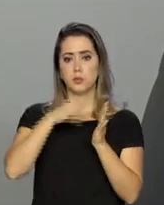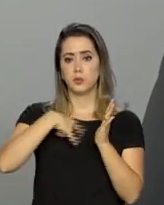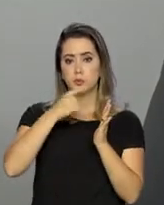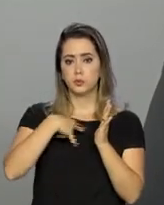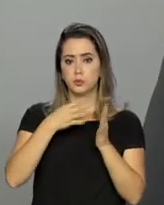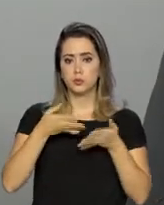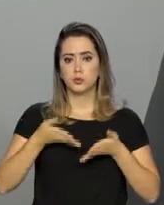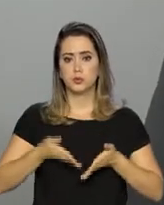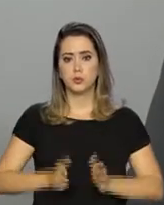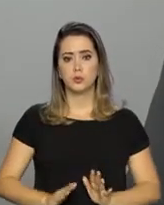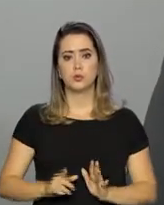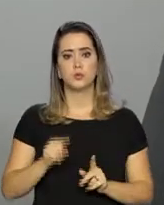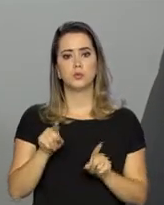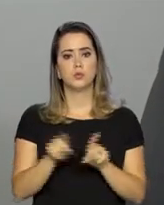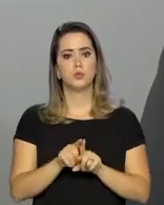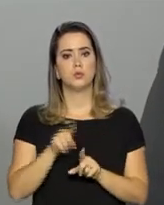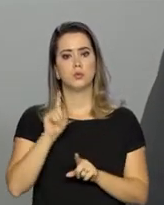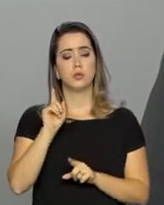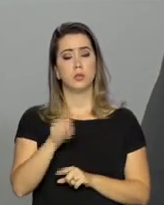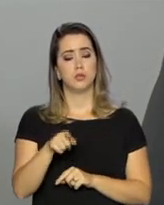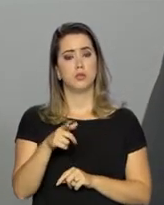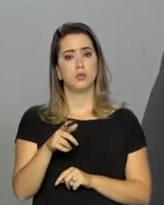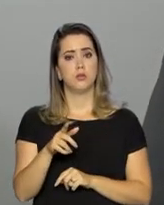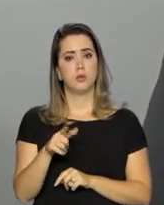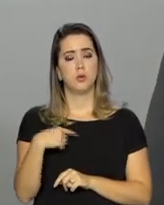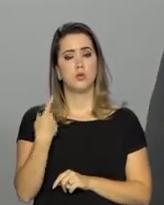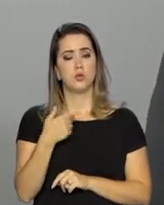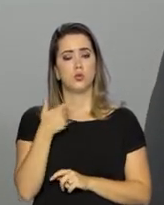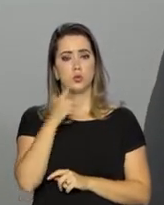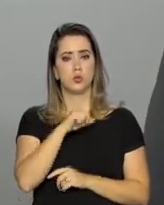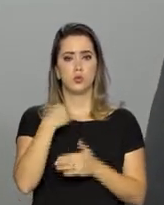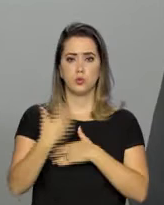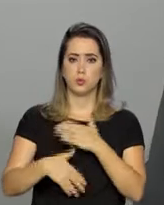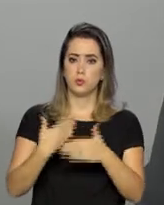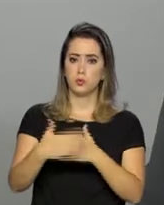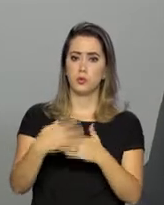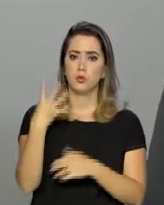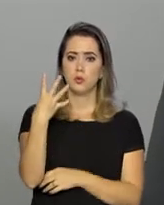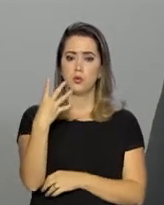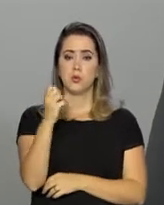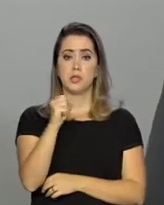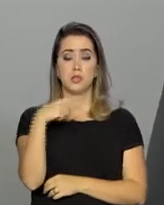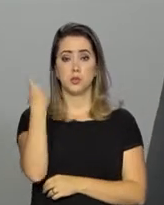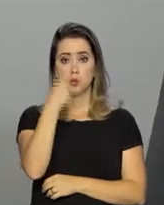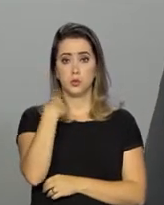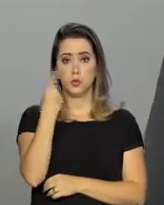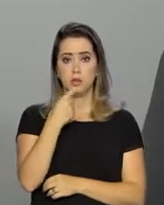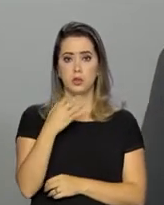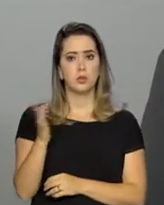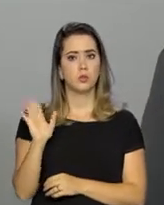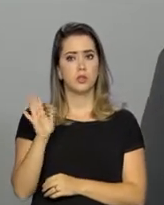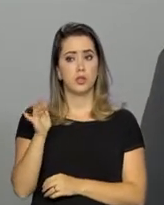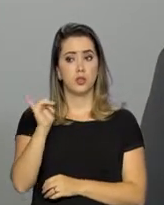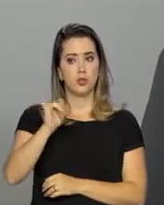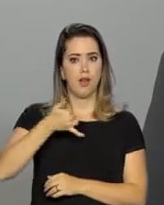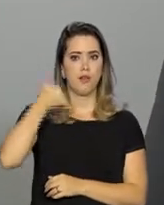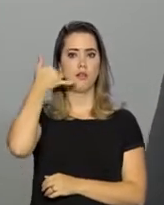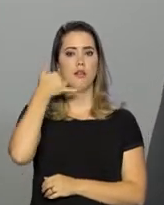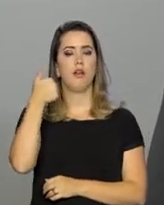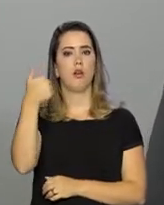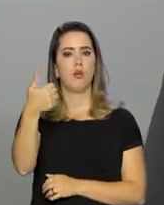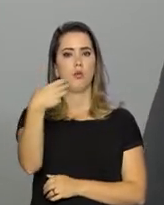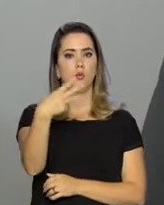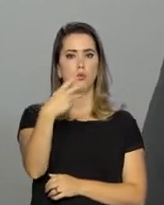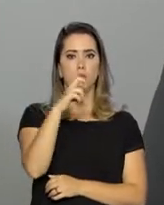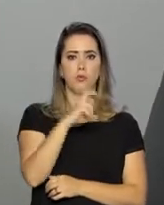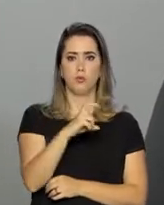nascimento no cartório dentro a gente conseguir processar dentro de 48 horas quando ela entrar em contato com a nossa central 135